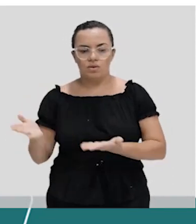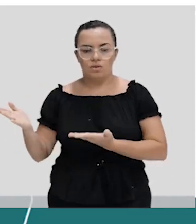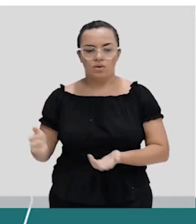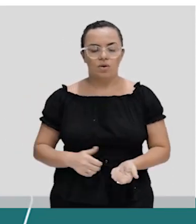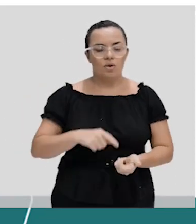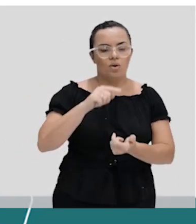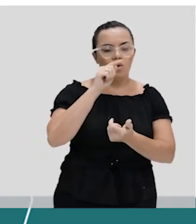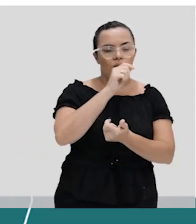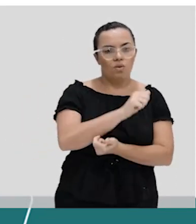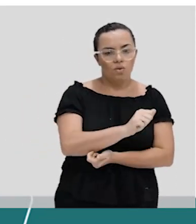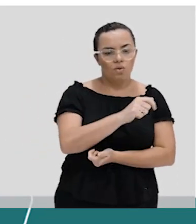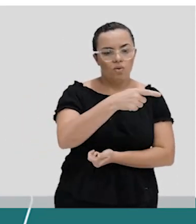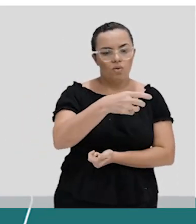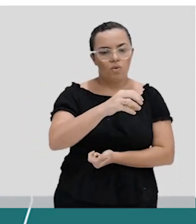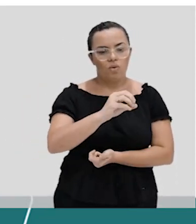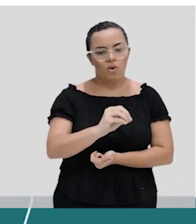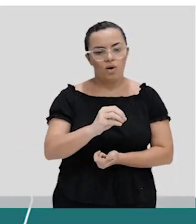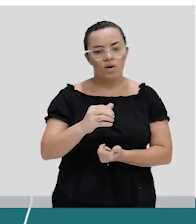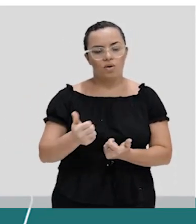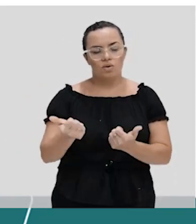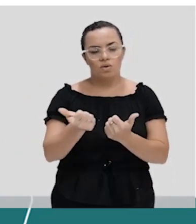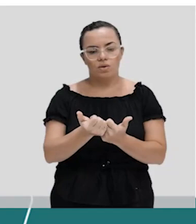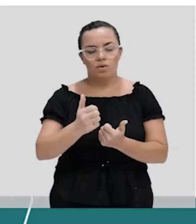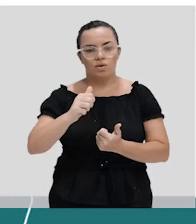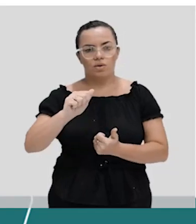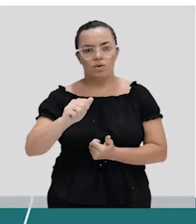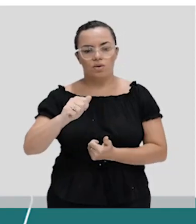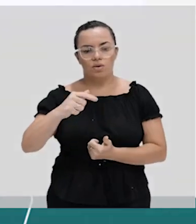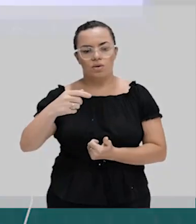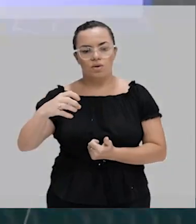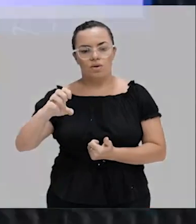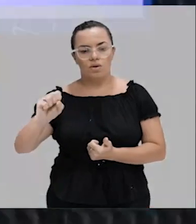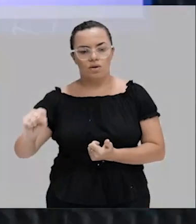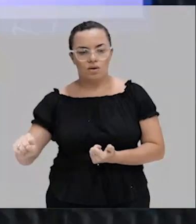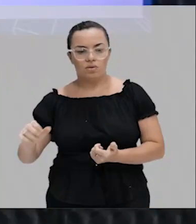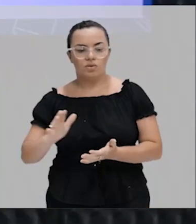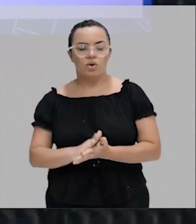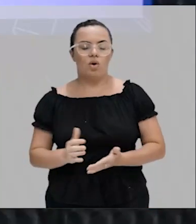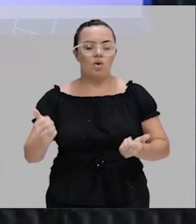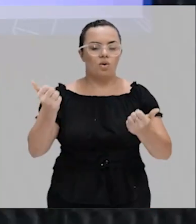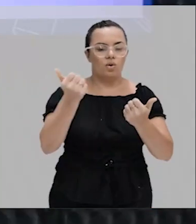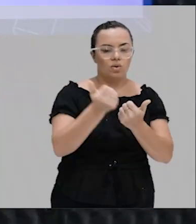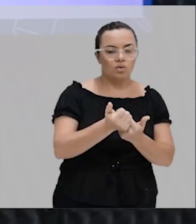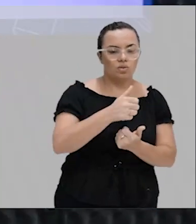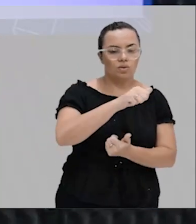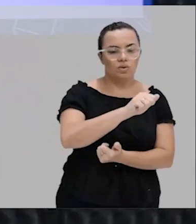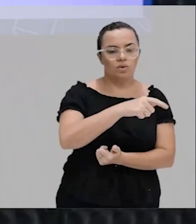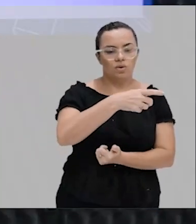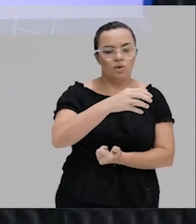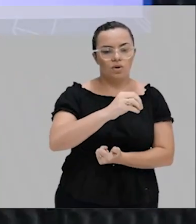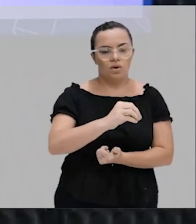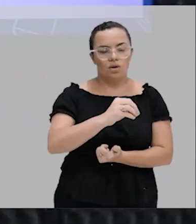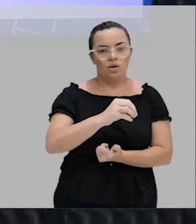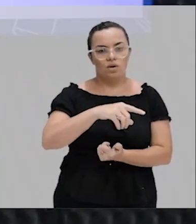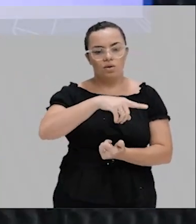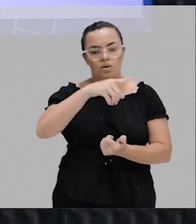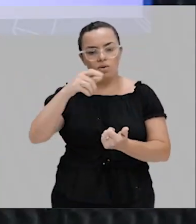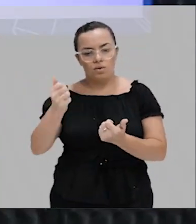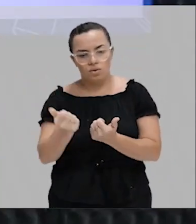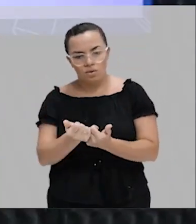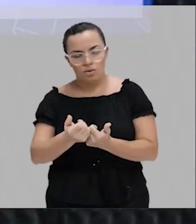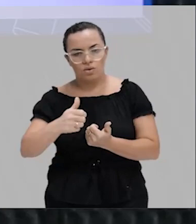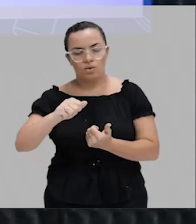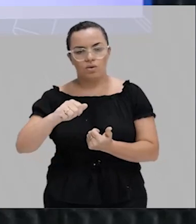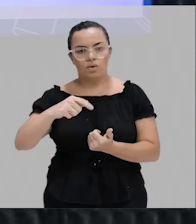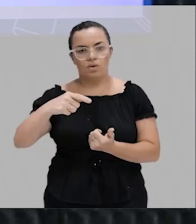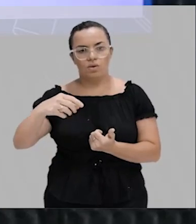substituindo o ão por ãos, grão, grãos. E aí acontece uma grande confusão isso, né? Quando as pessoas vão fazer